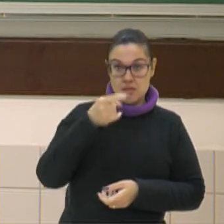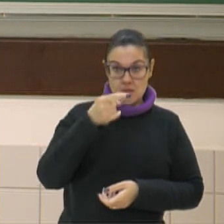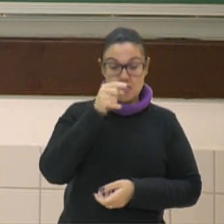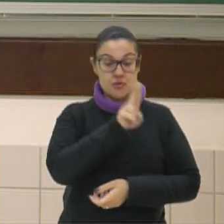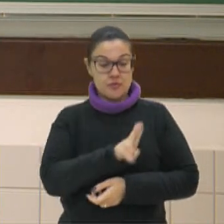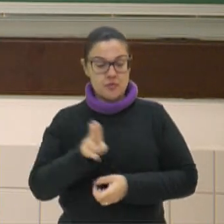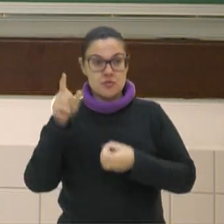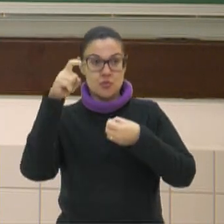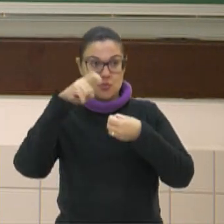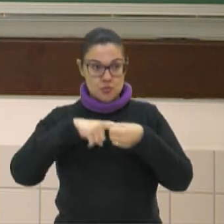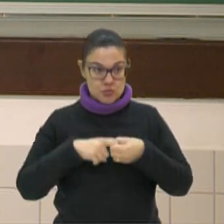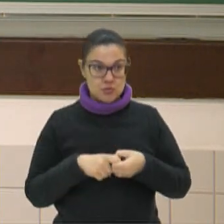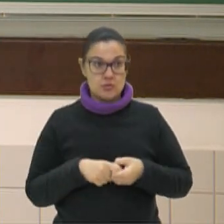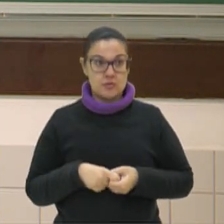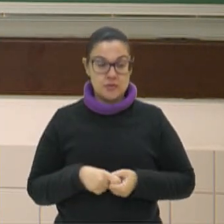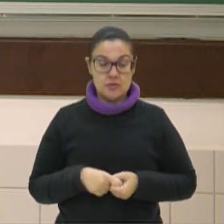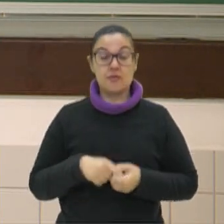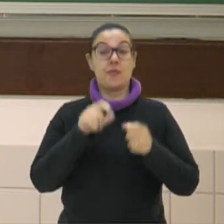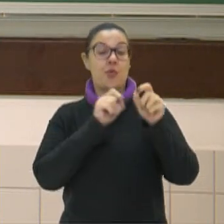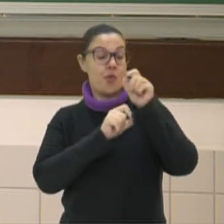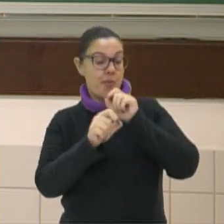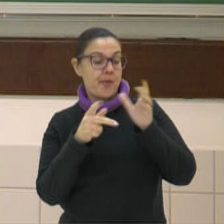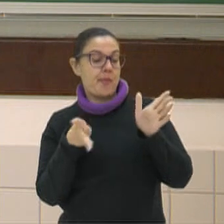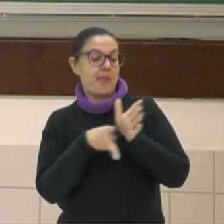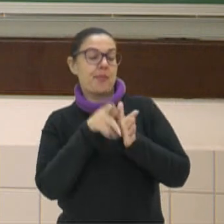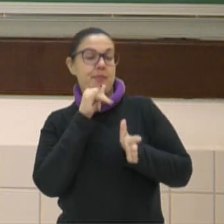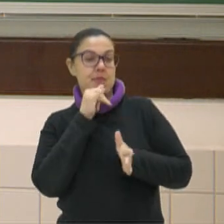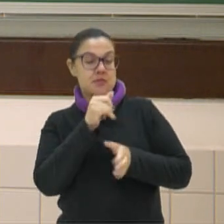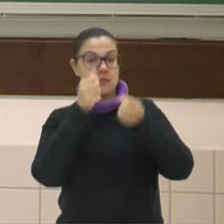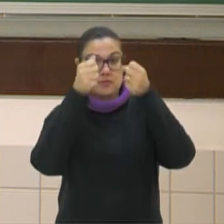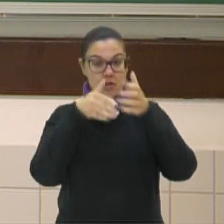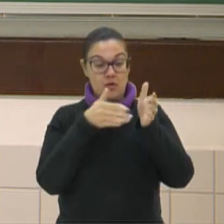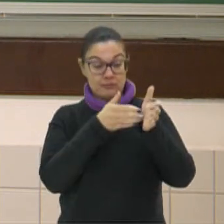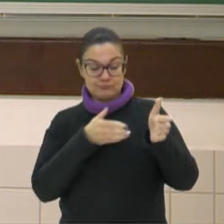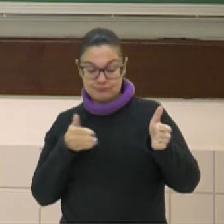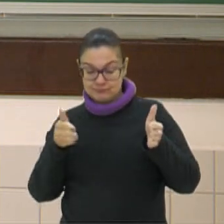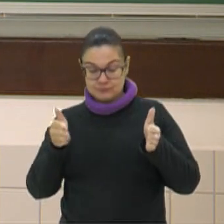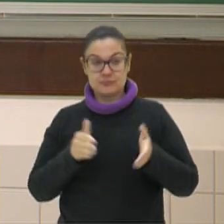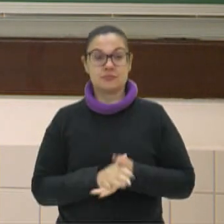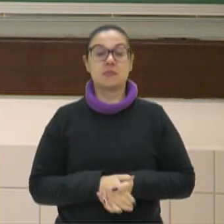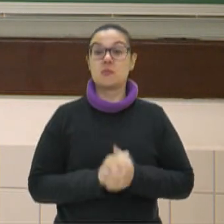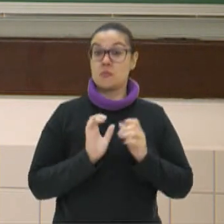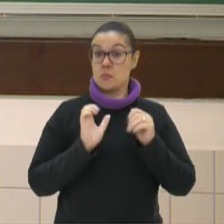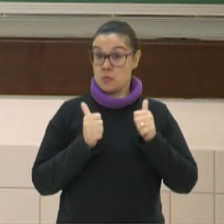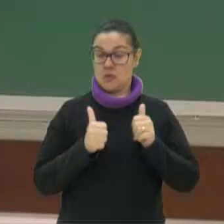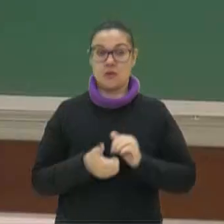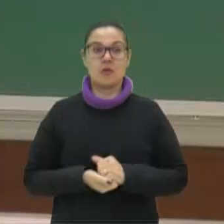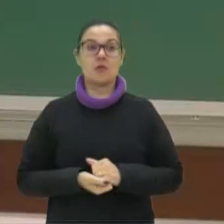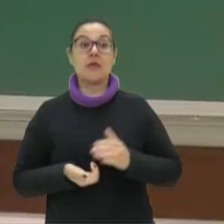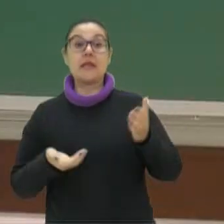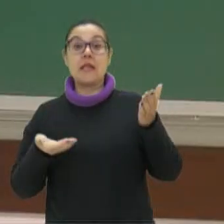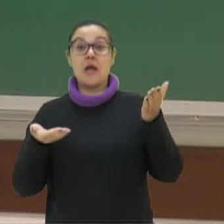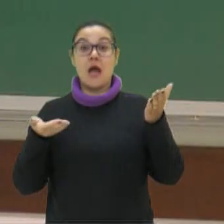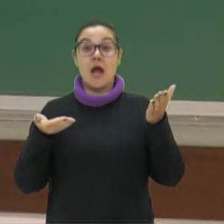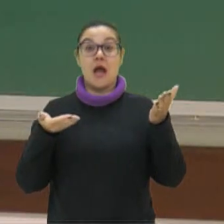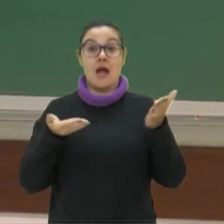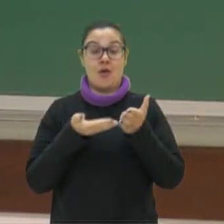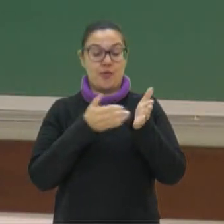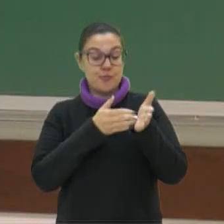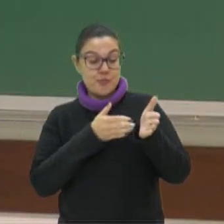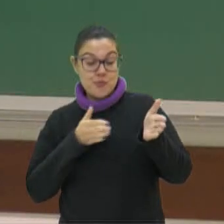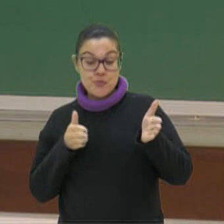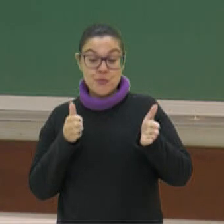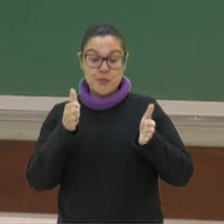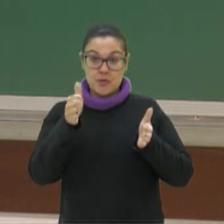voltar, rever esses dois exemplos, só que no discurso indireto. Então, olha só, o discurso